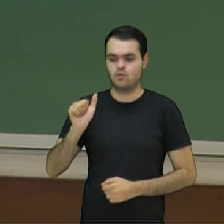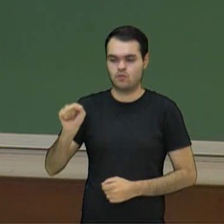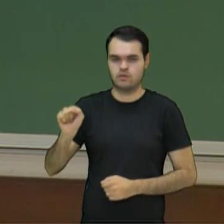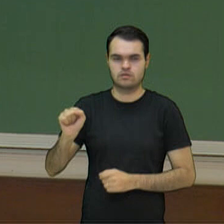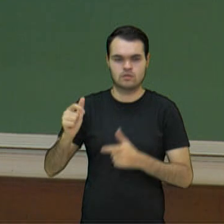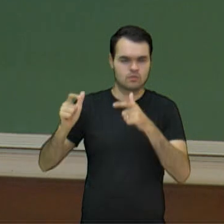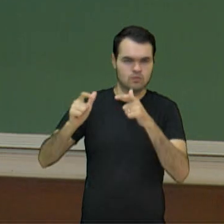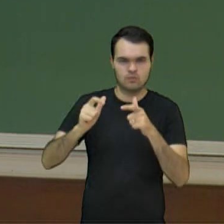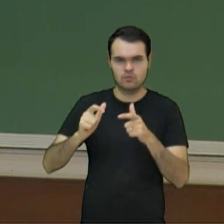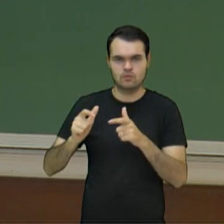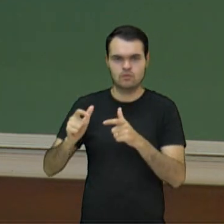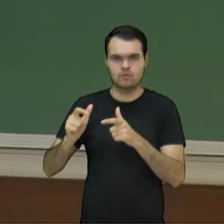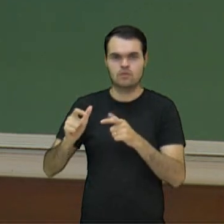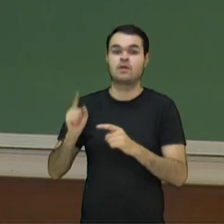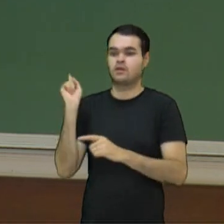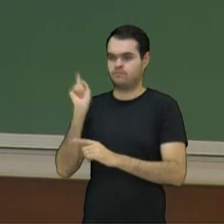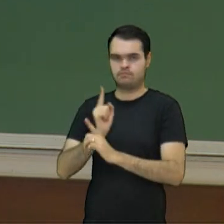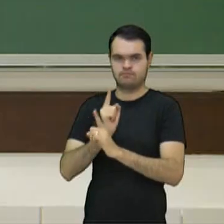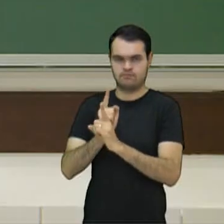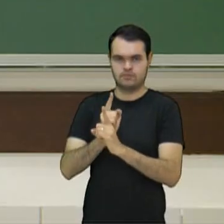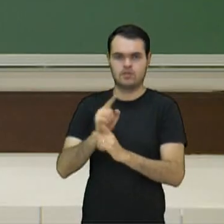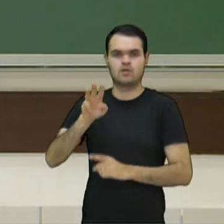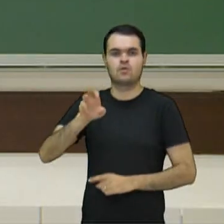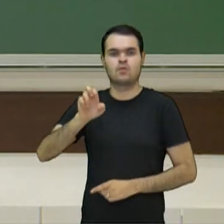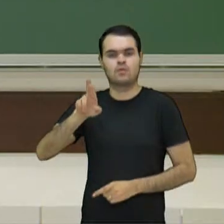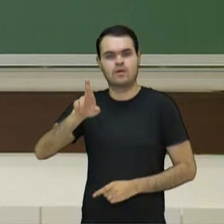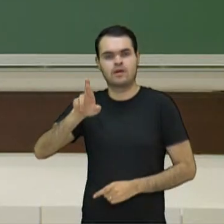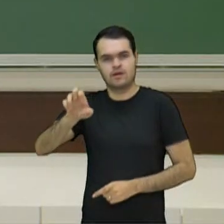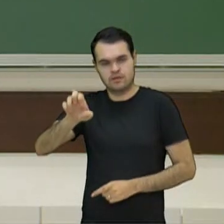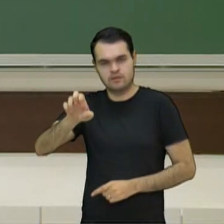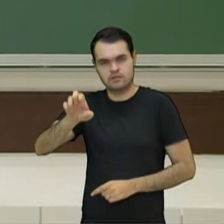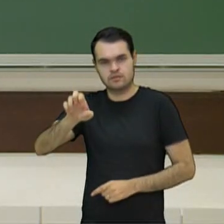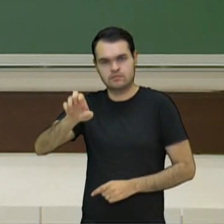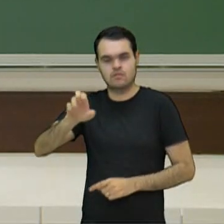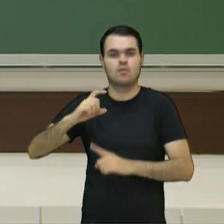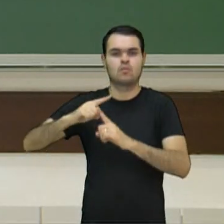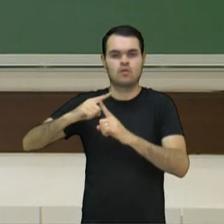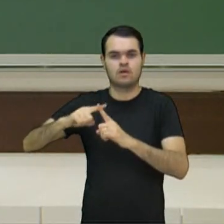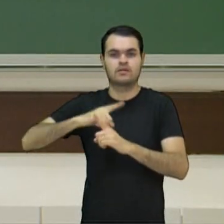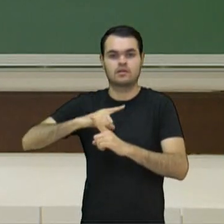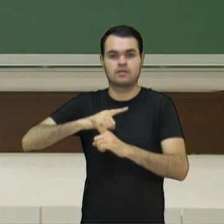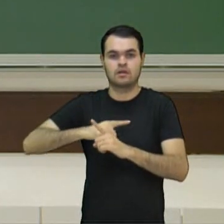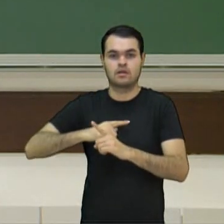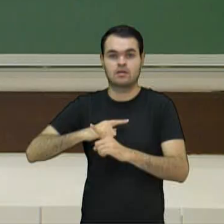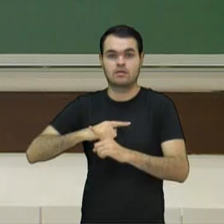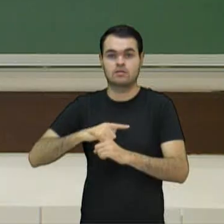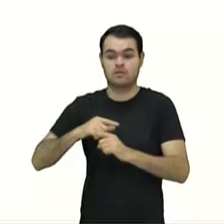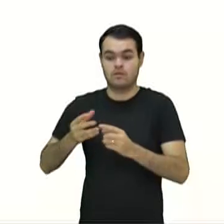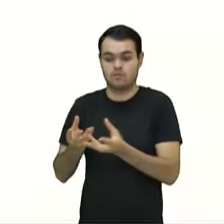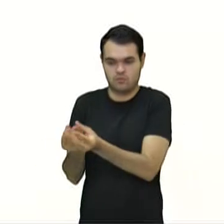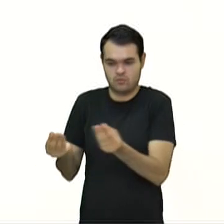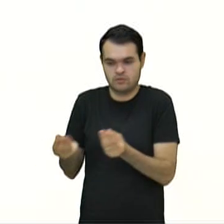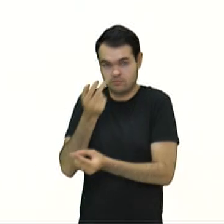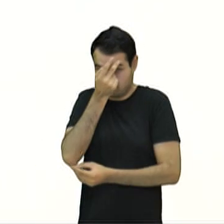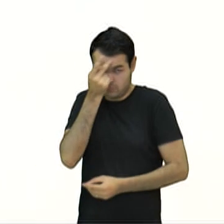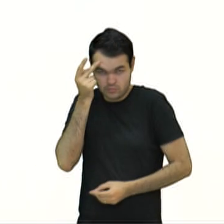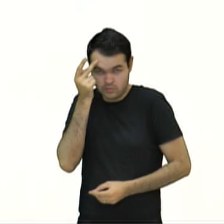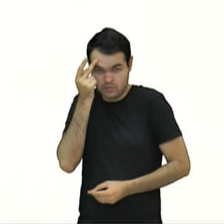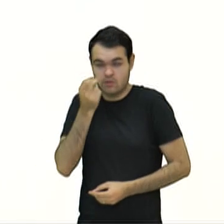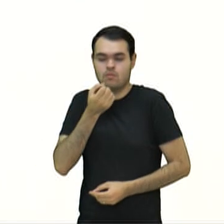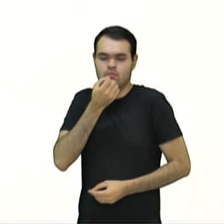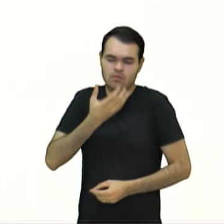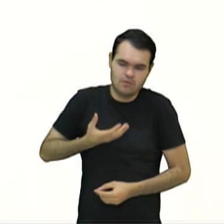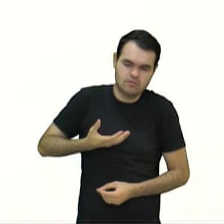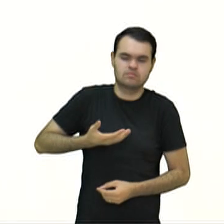onde were drinking, né? Por quê? Porque nós temos the good old boys, os bons e